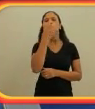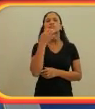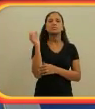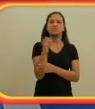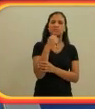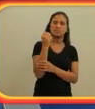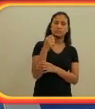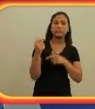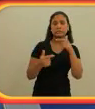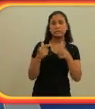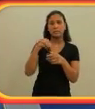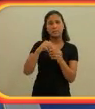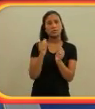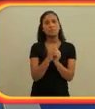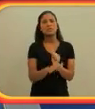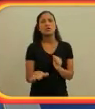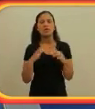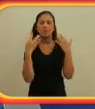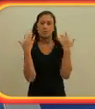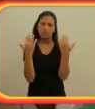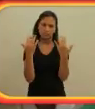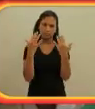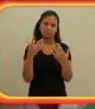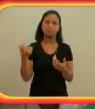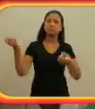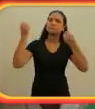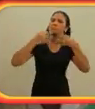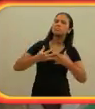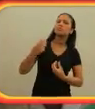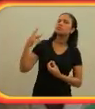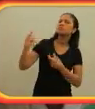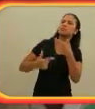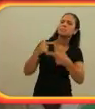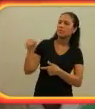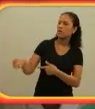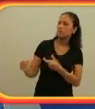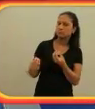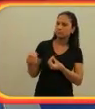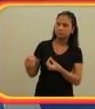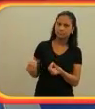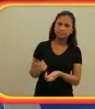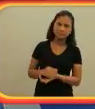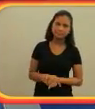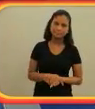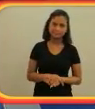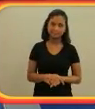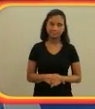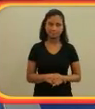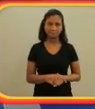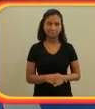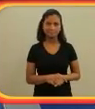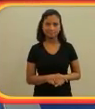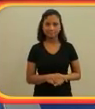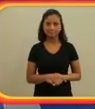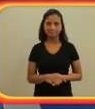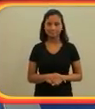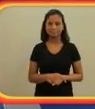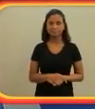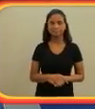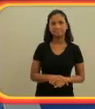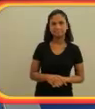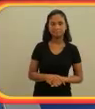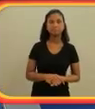é música terapeuta que trabalha com crianças com autismo. Me conta um pouquinho o seu trabalho